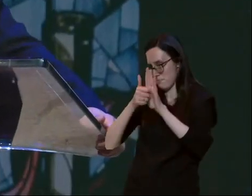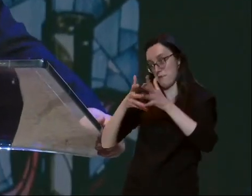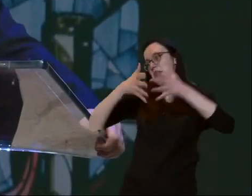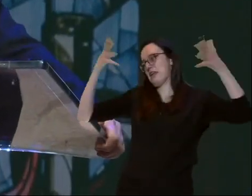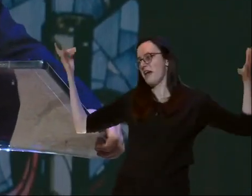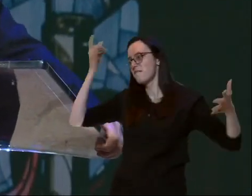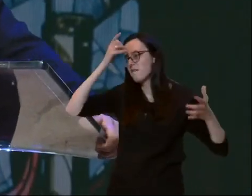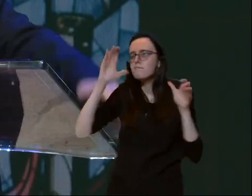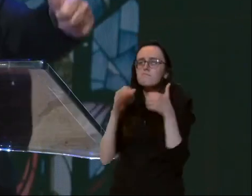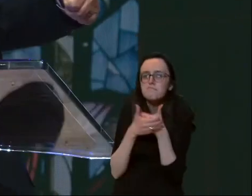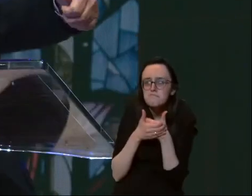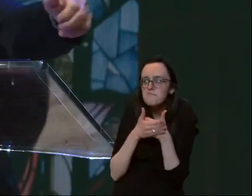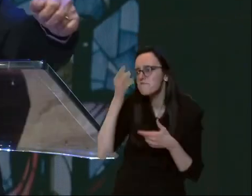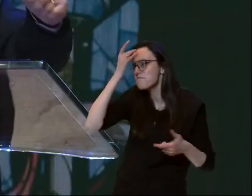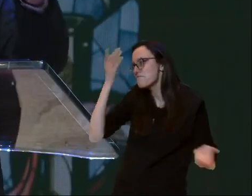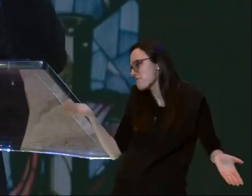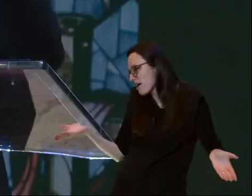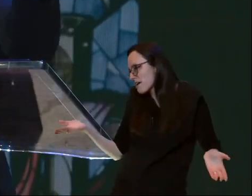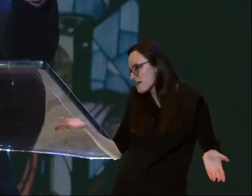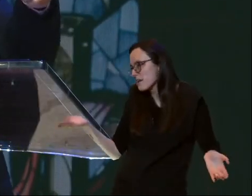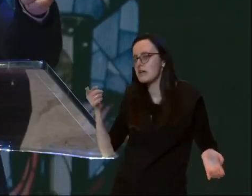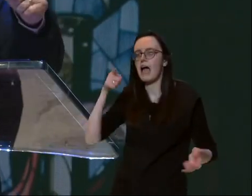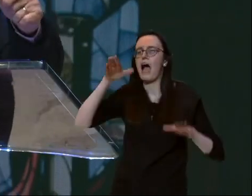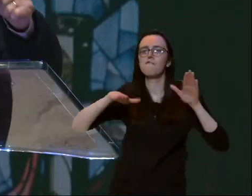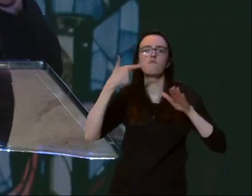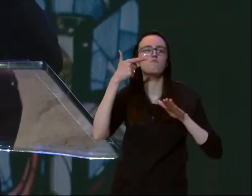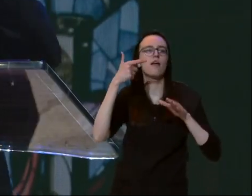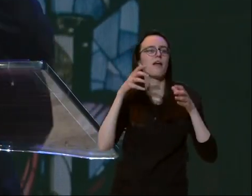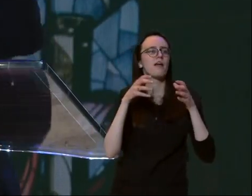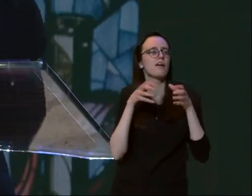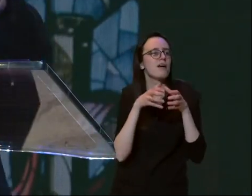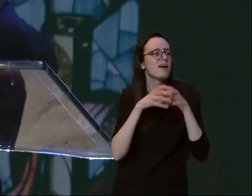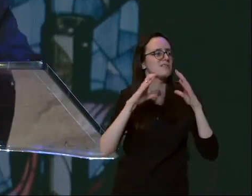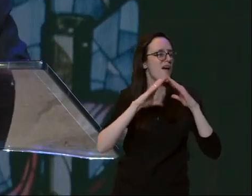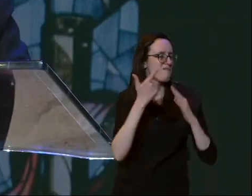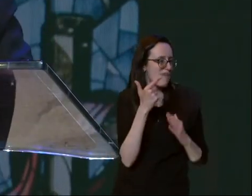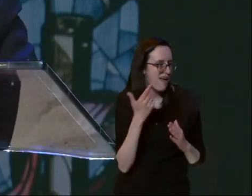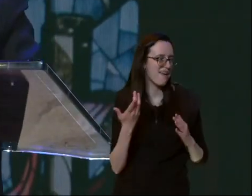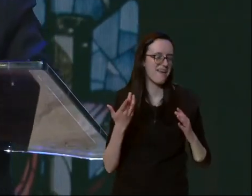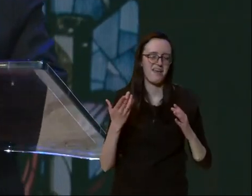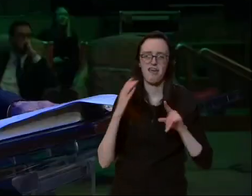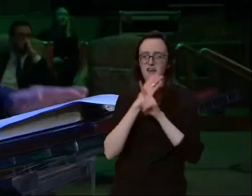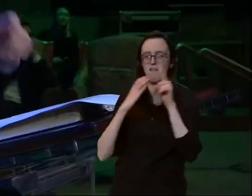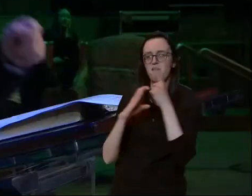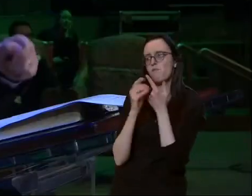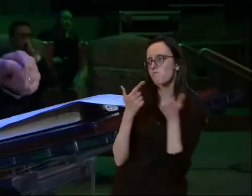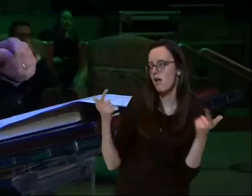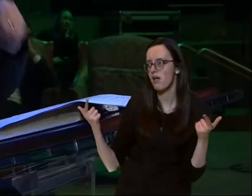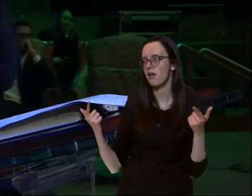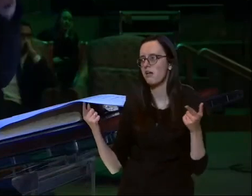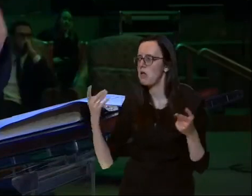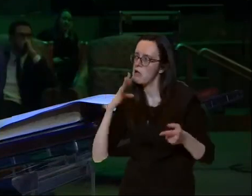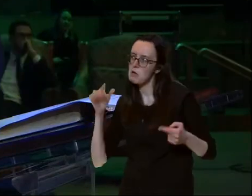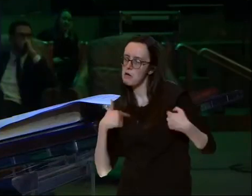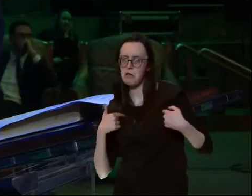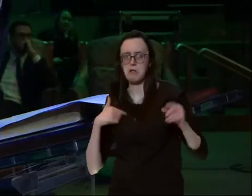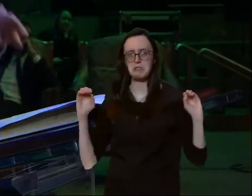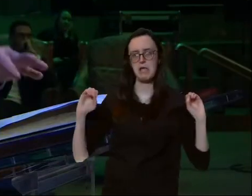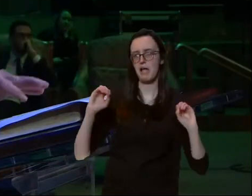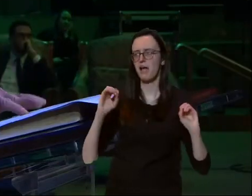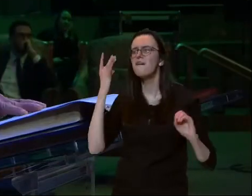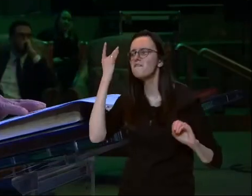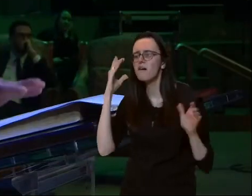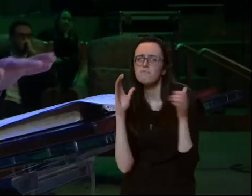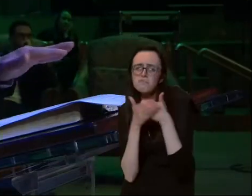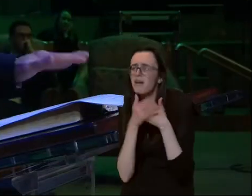igreja. Quem não está em célula, quem não está no ministério, quem não está presente nos cultos, constantemente atuando,